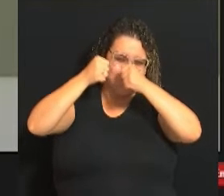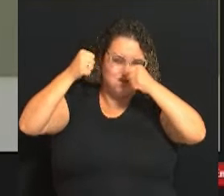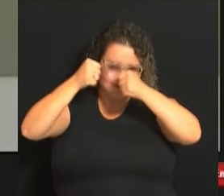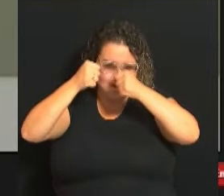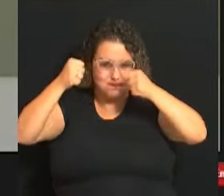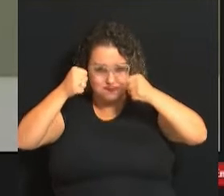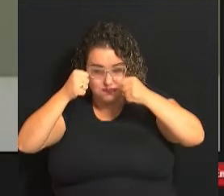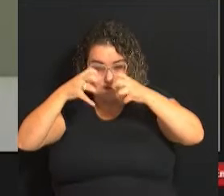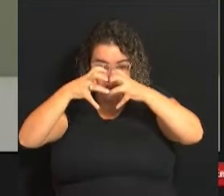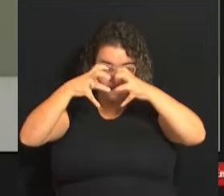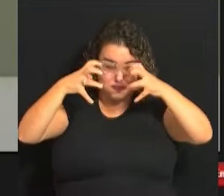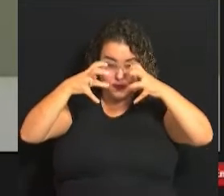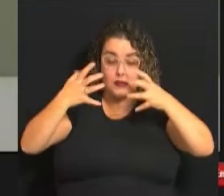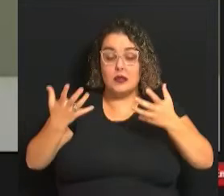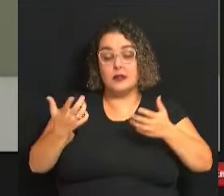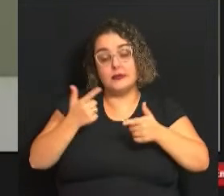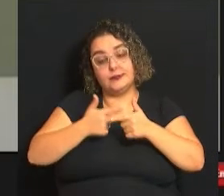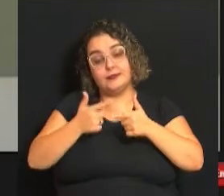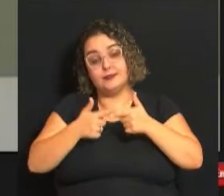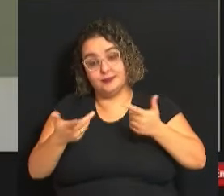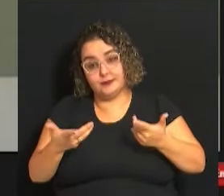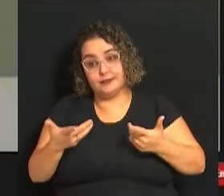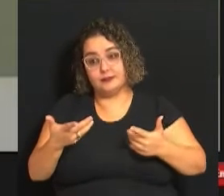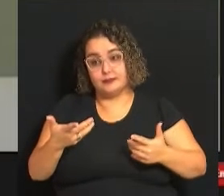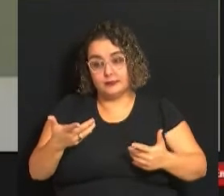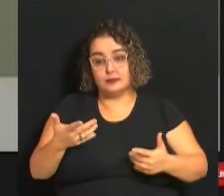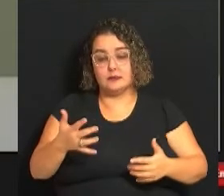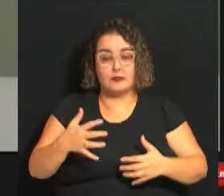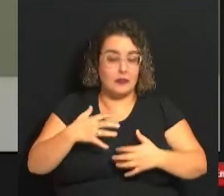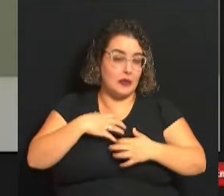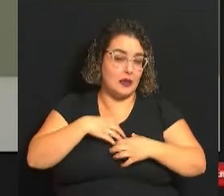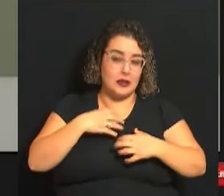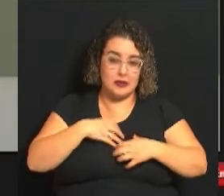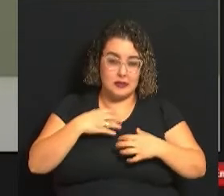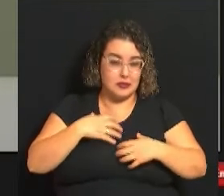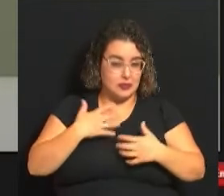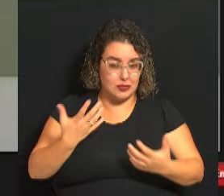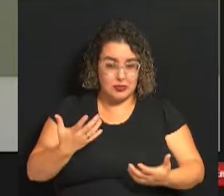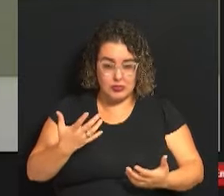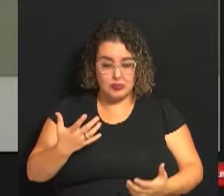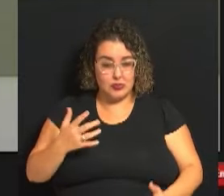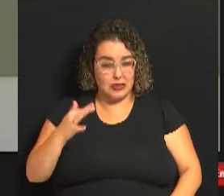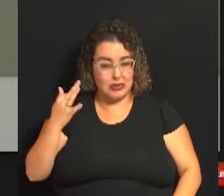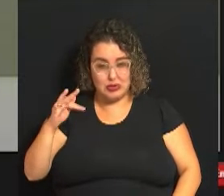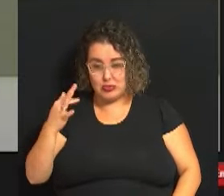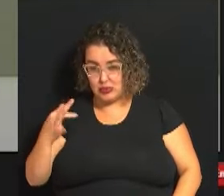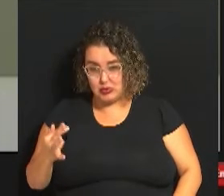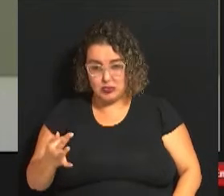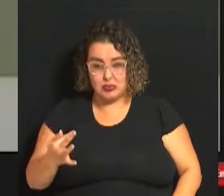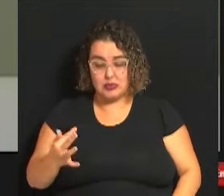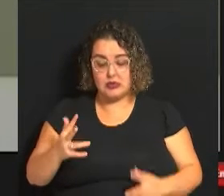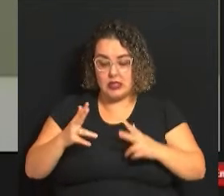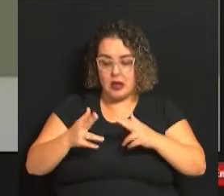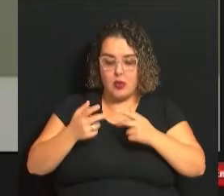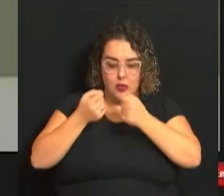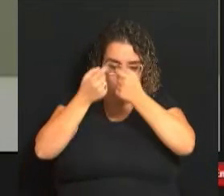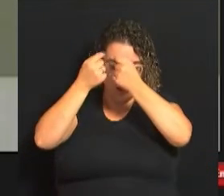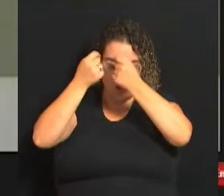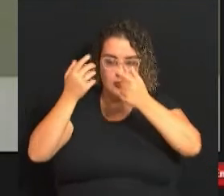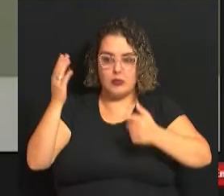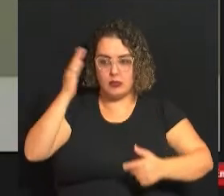trazer os transtornos, os sintomas e sinais dos tumores malignos.